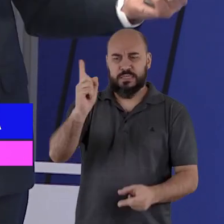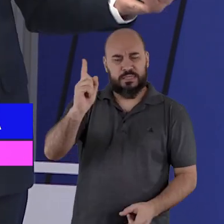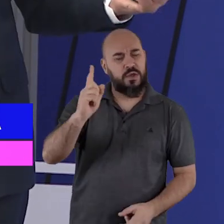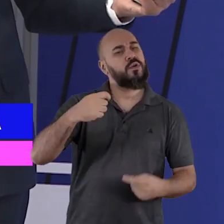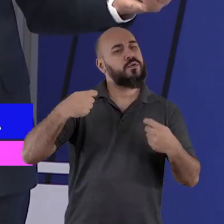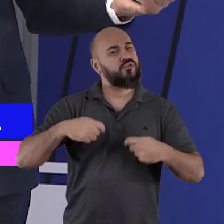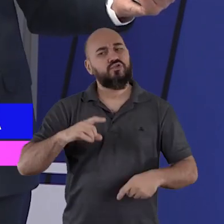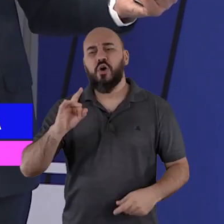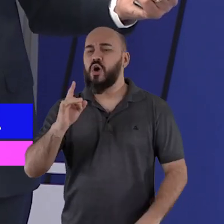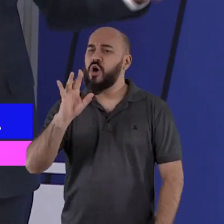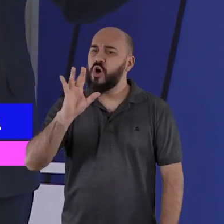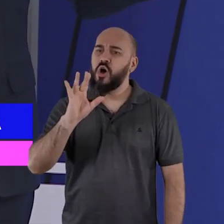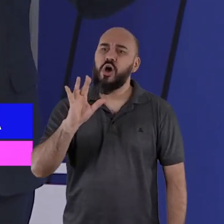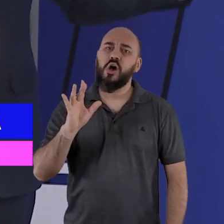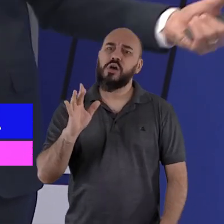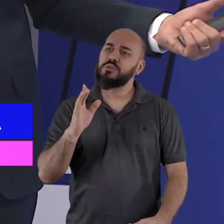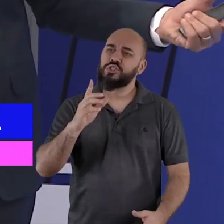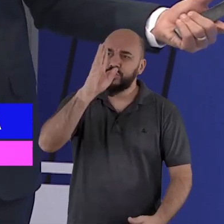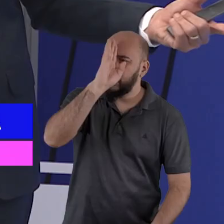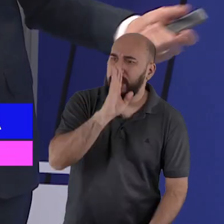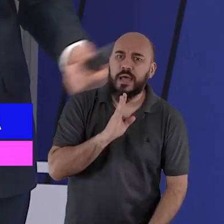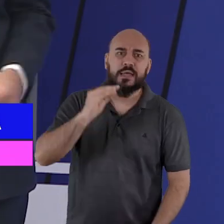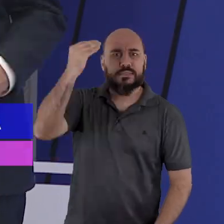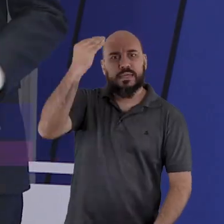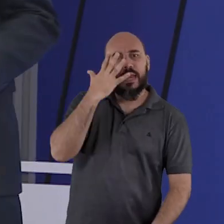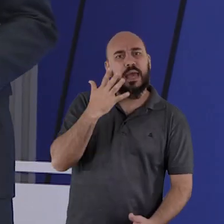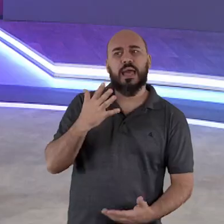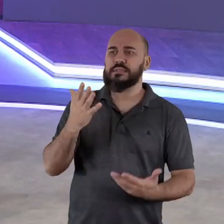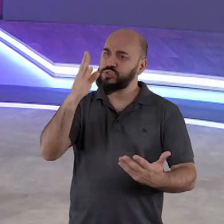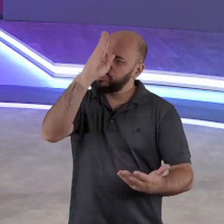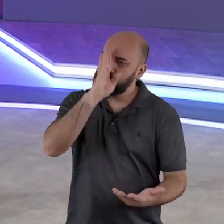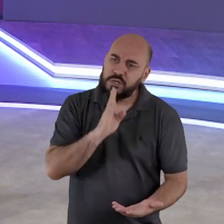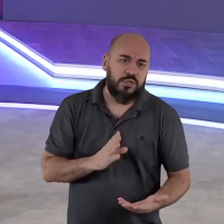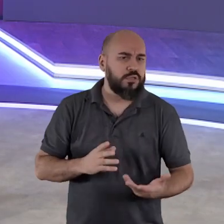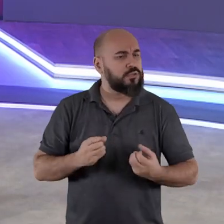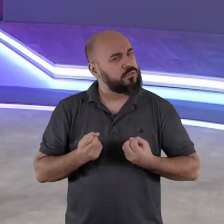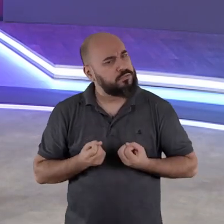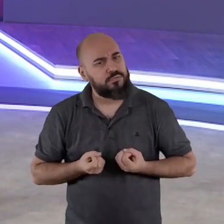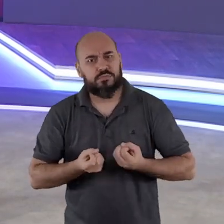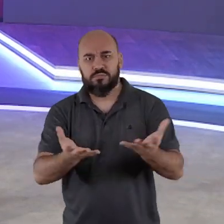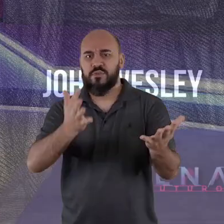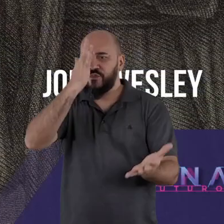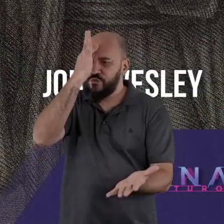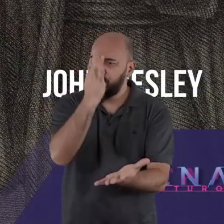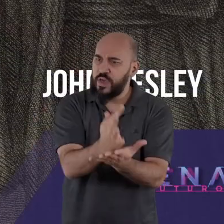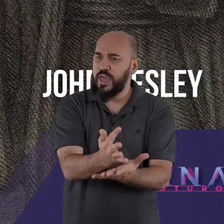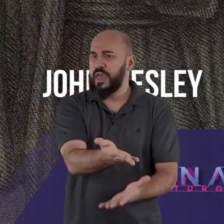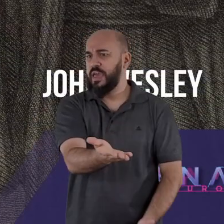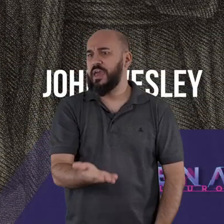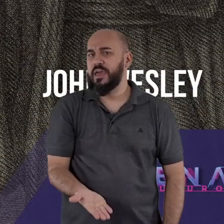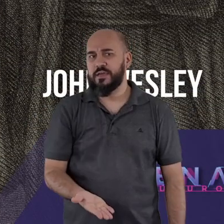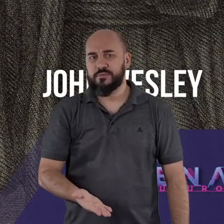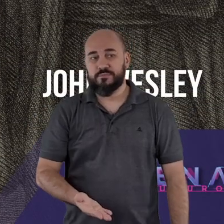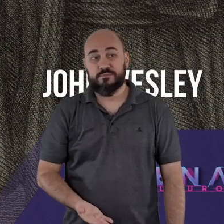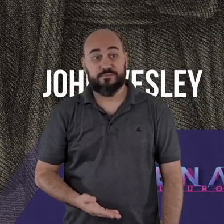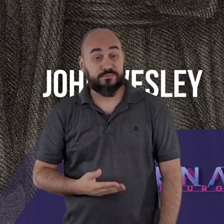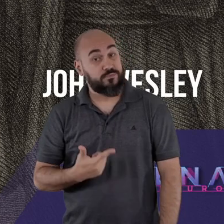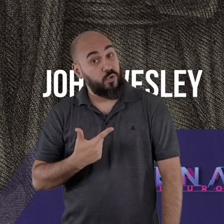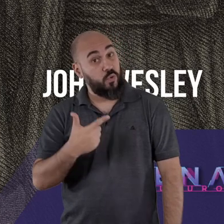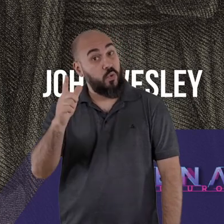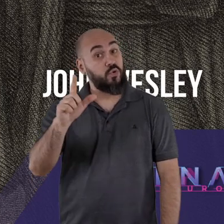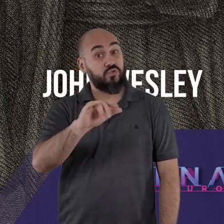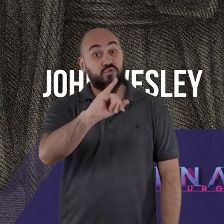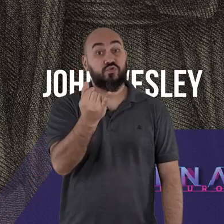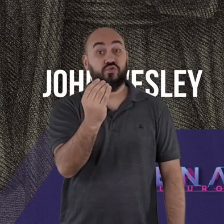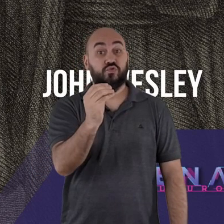Não tem como comprar perdão dos pecados, porque ele vive pela fé. Outros se levantaram, como João Calvino,